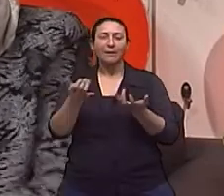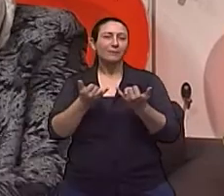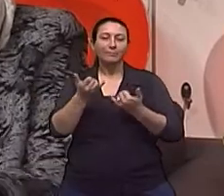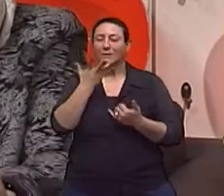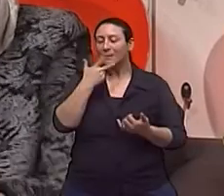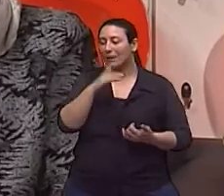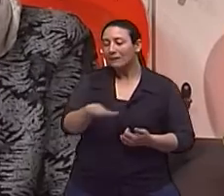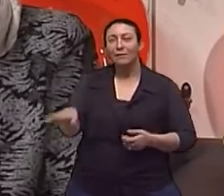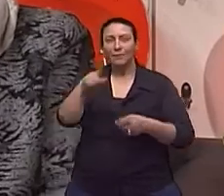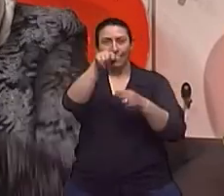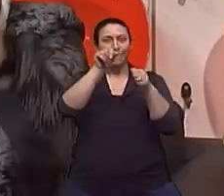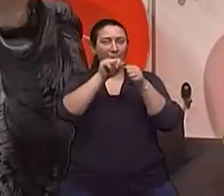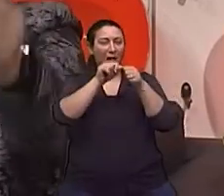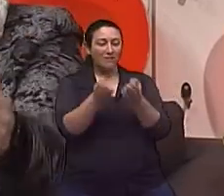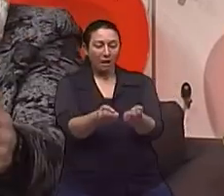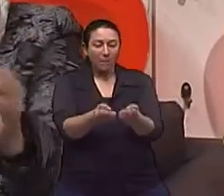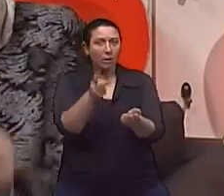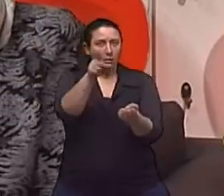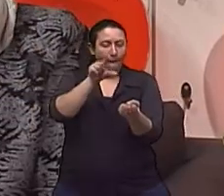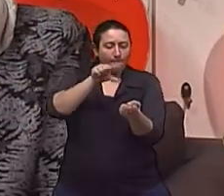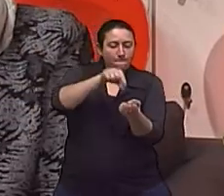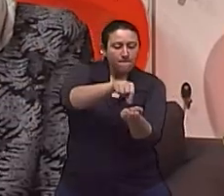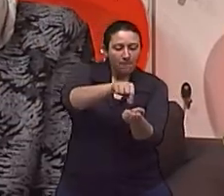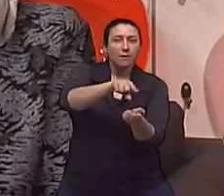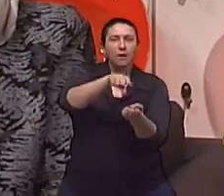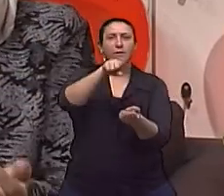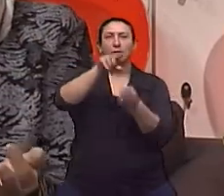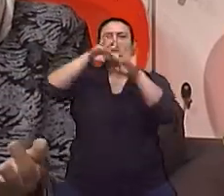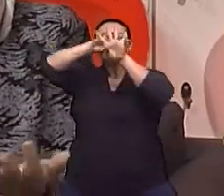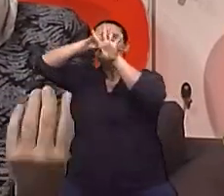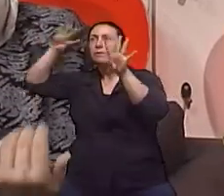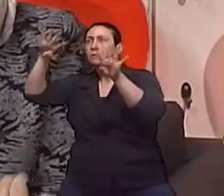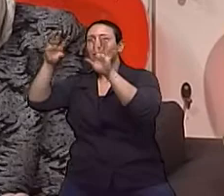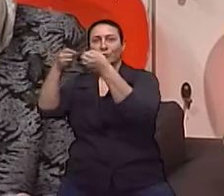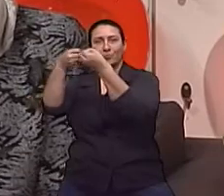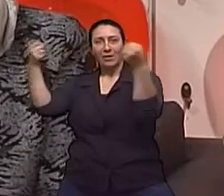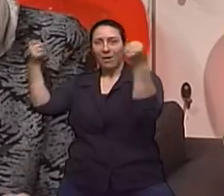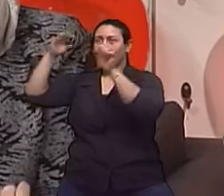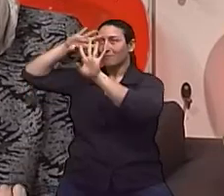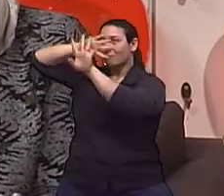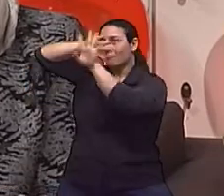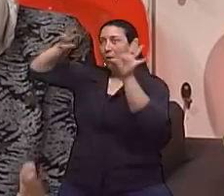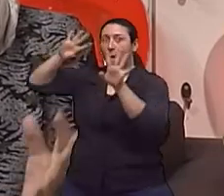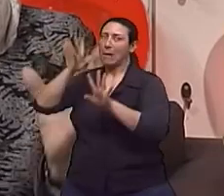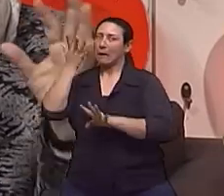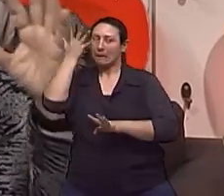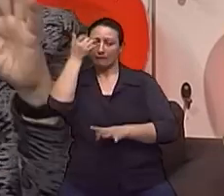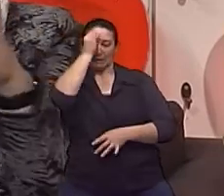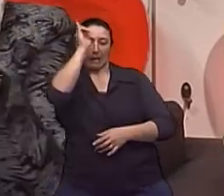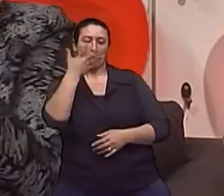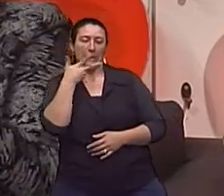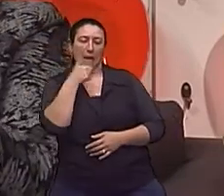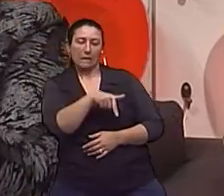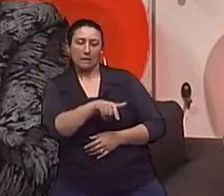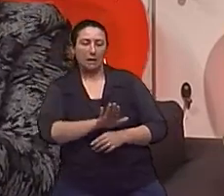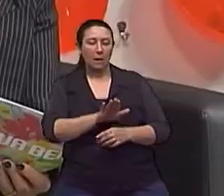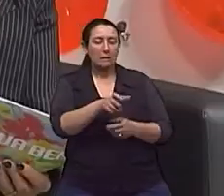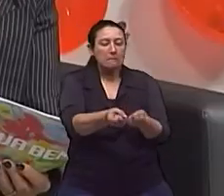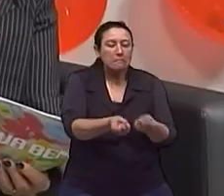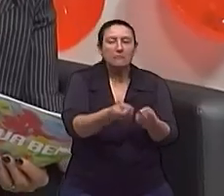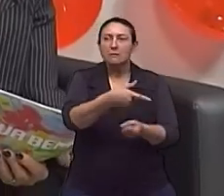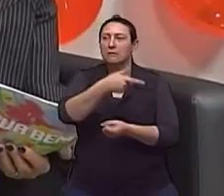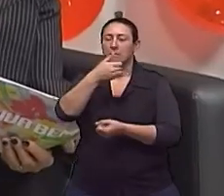que não abre isso era criança né é uma rede na janela agora essa população tem diminuído e foca e vai